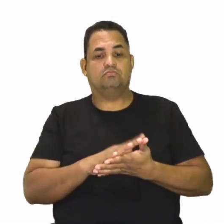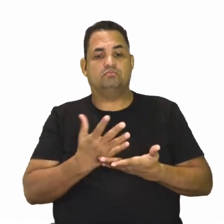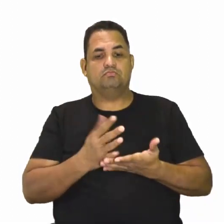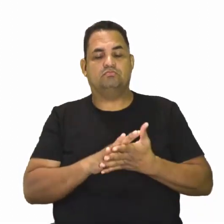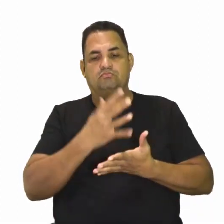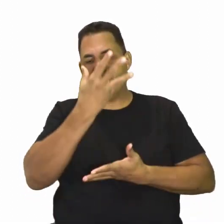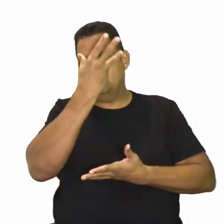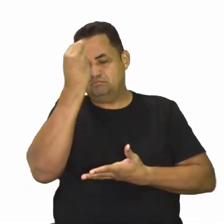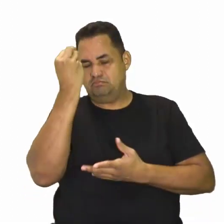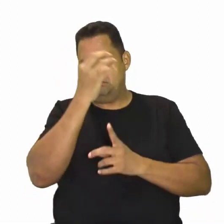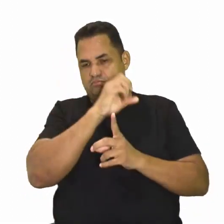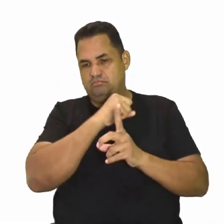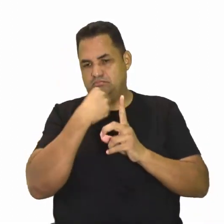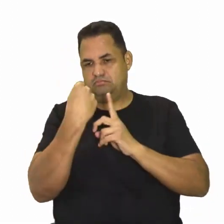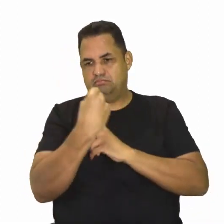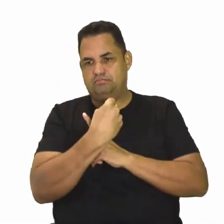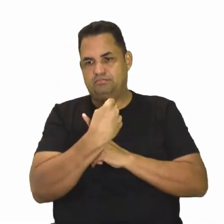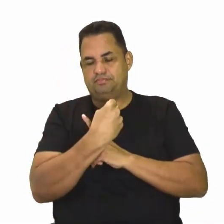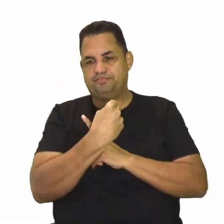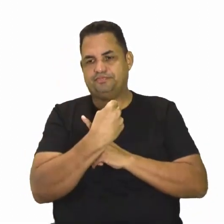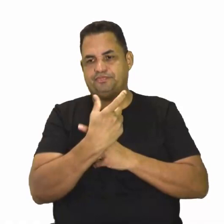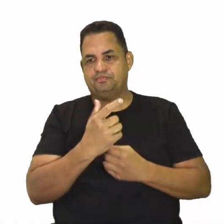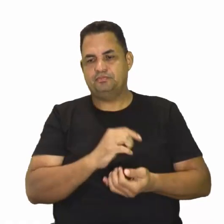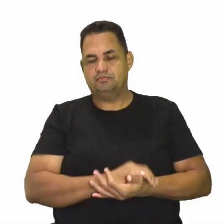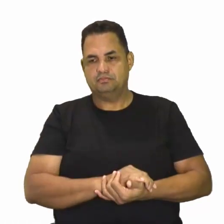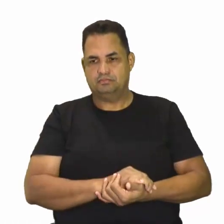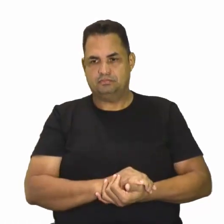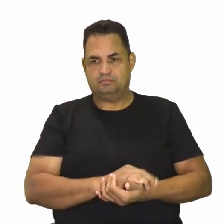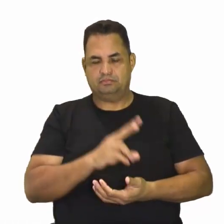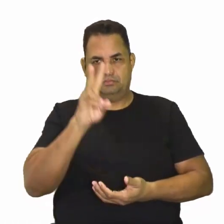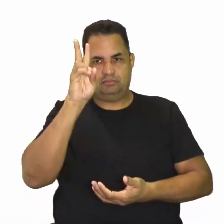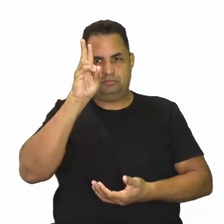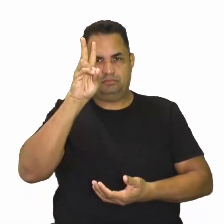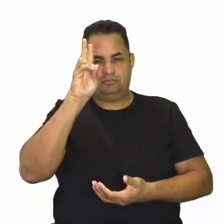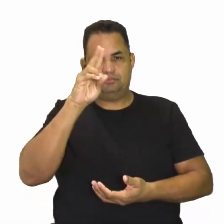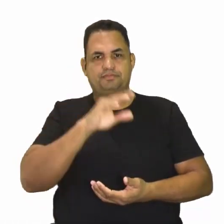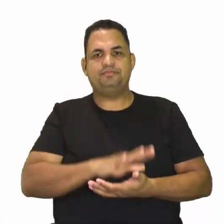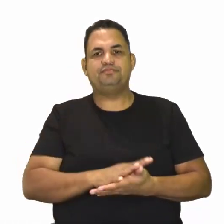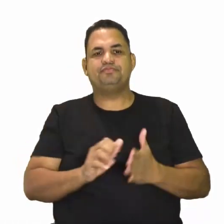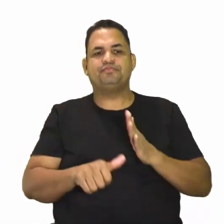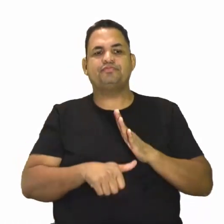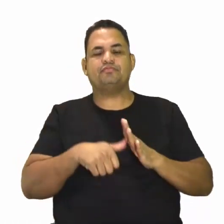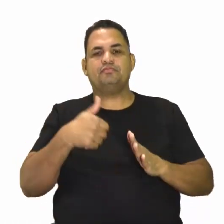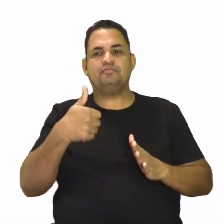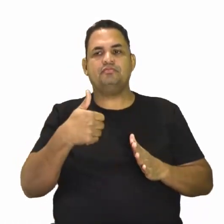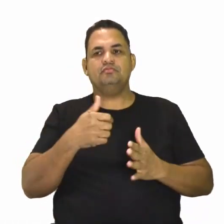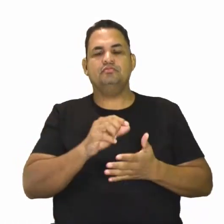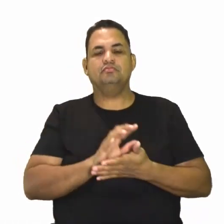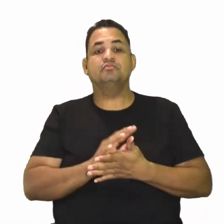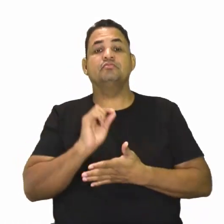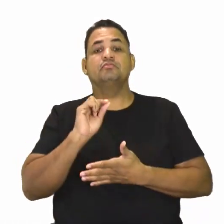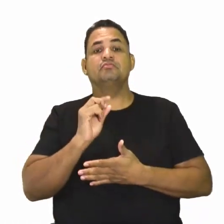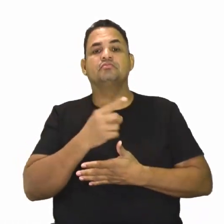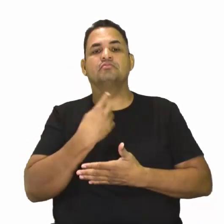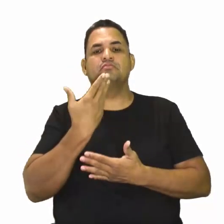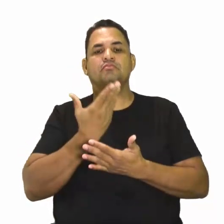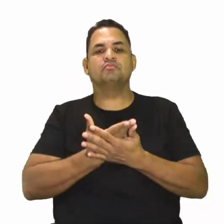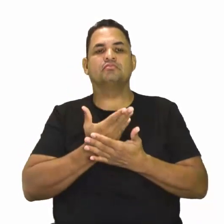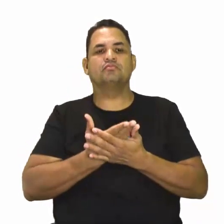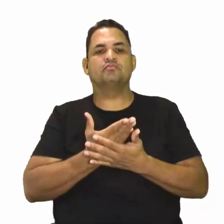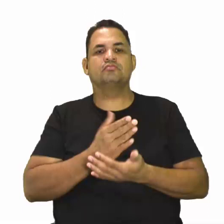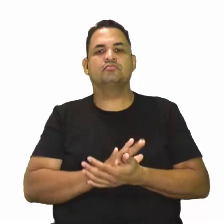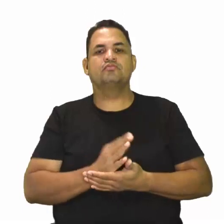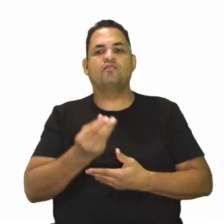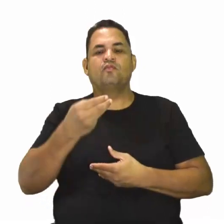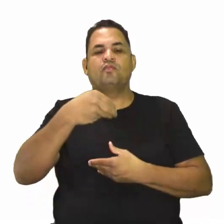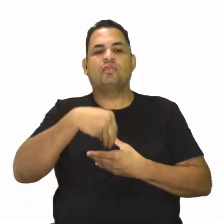sociais. Meus queridos, vamos relembrar, vamos voltar. Primeiro, o que nós vimos dentro